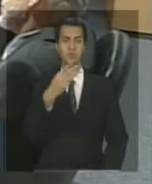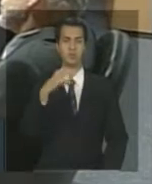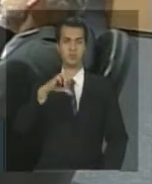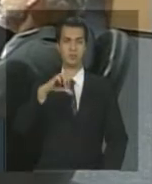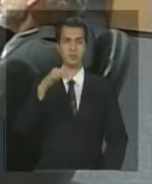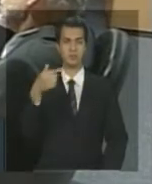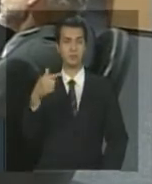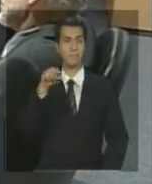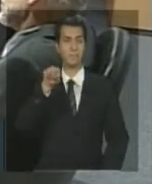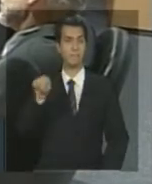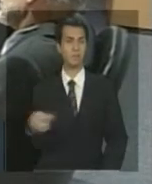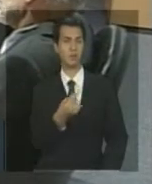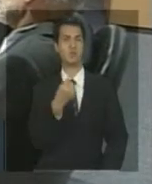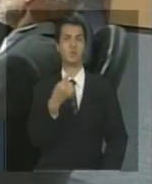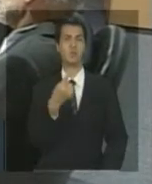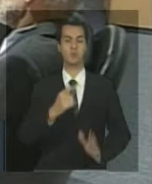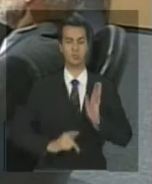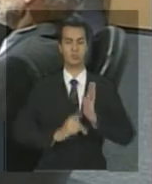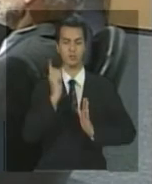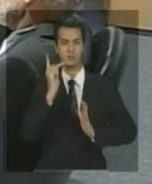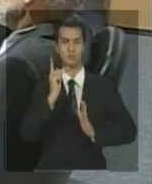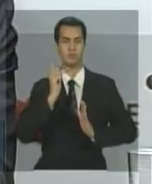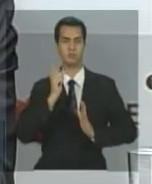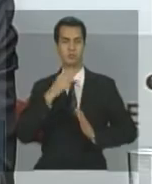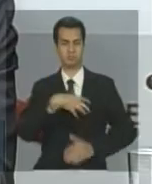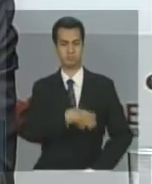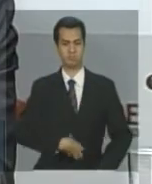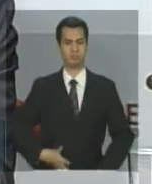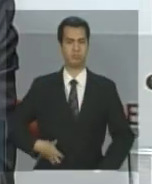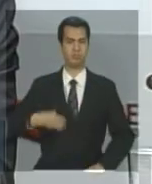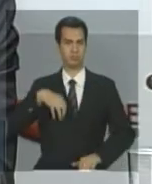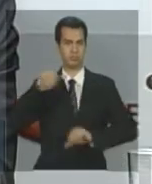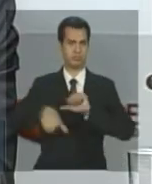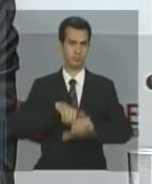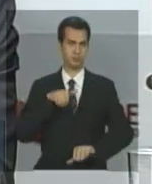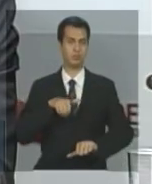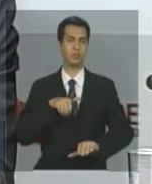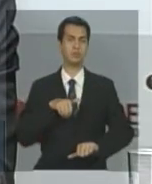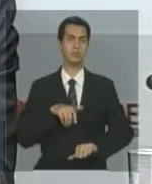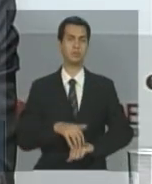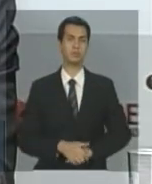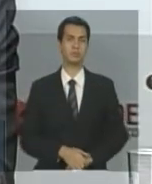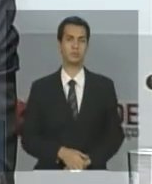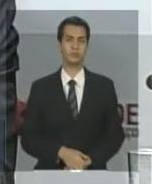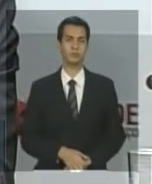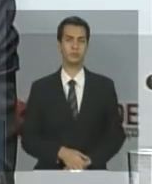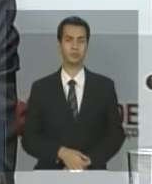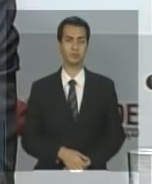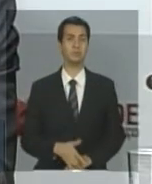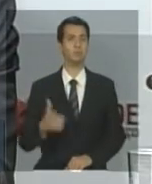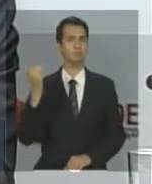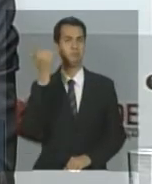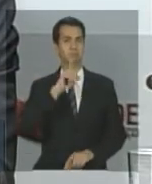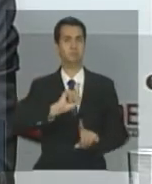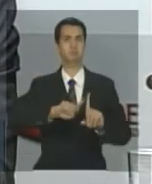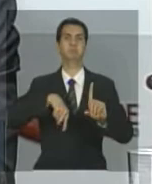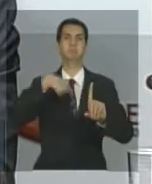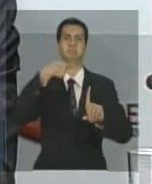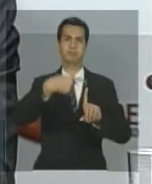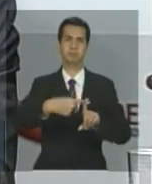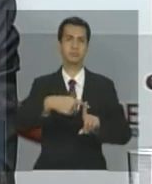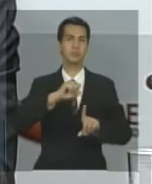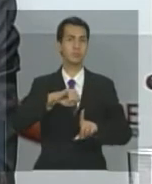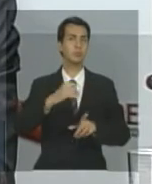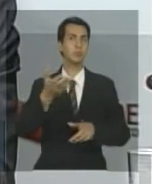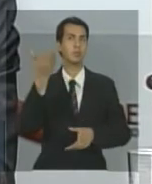23.397 transplantes. Esse, como foi dito, ele é o maior aumento em termos absoluto desde quando começou o